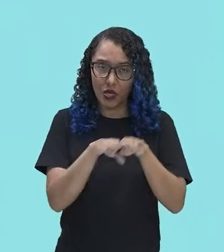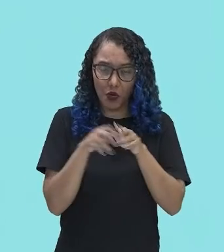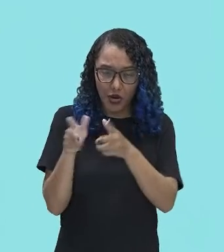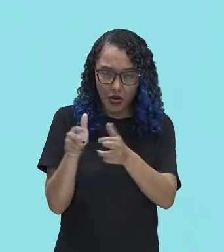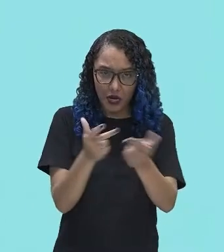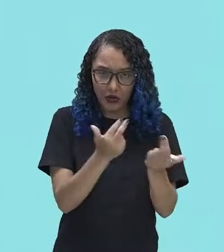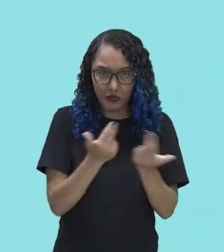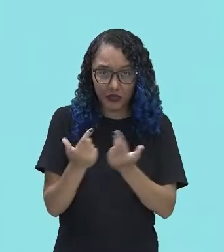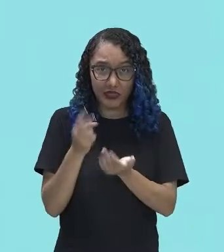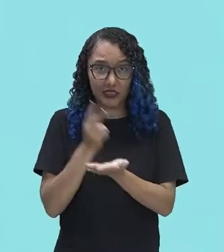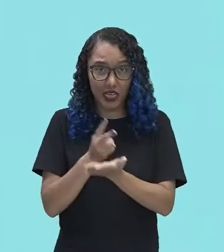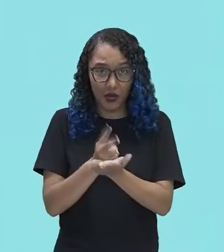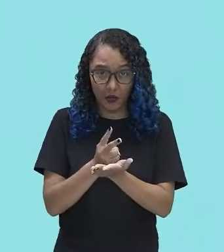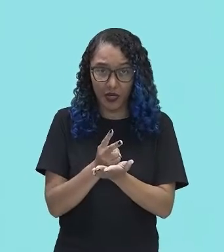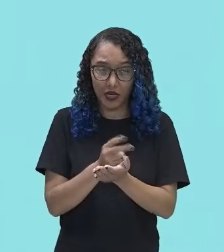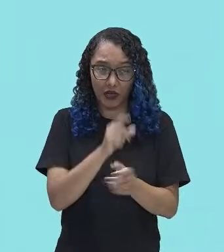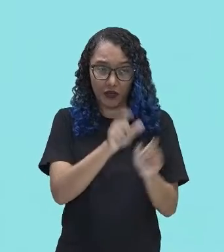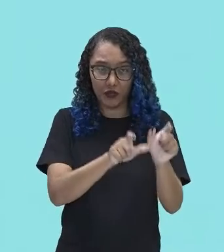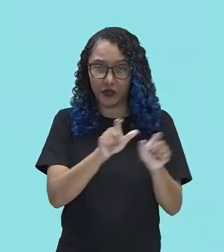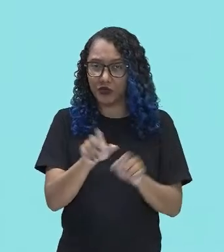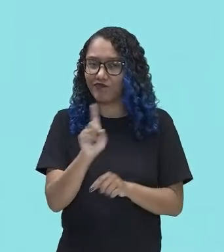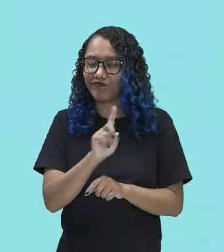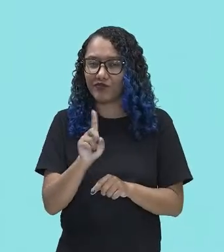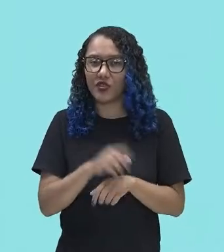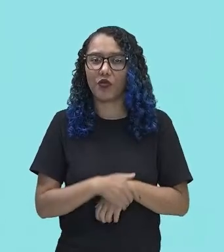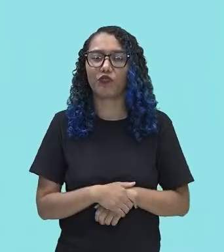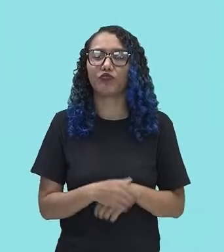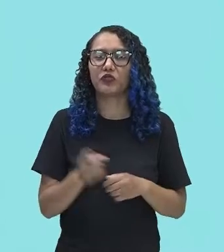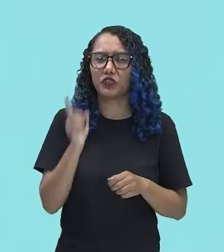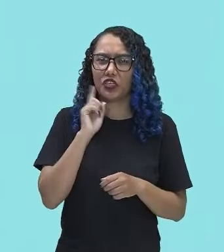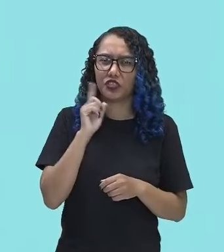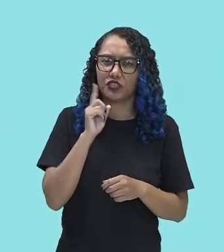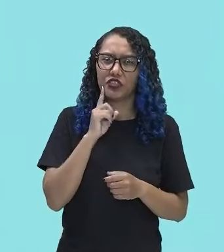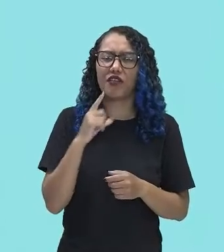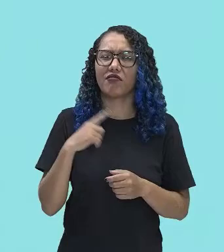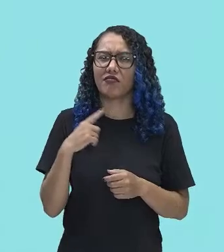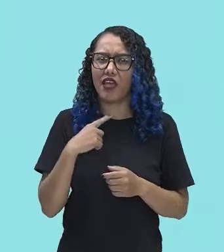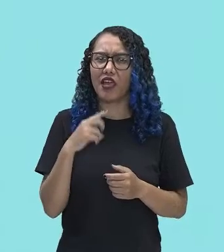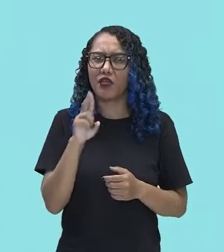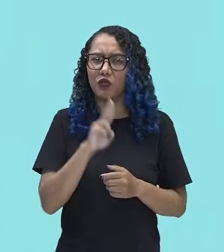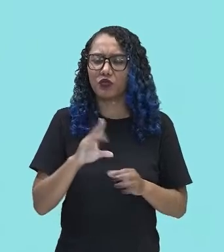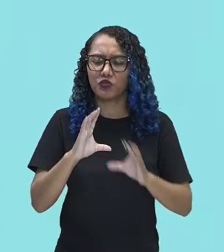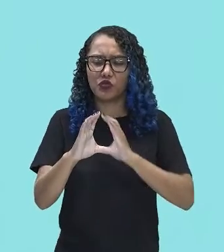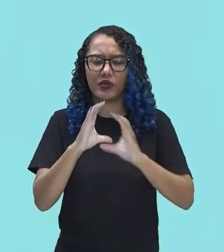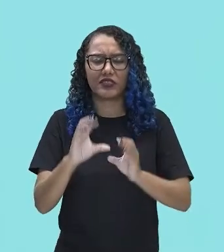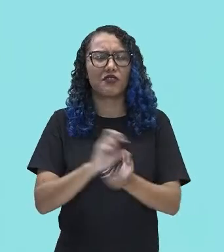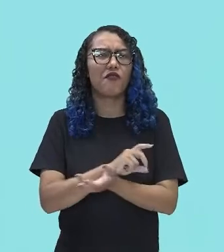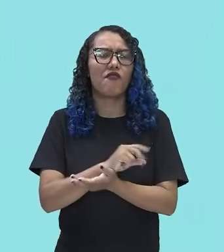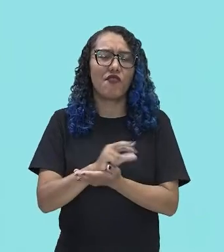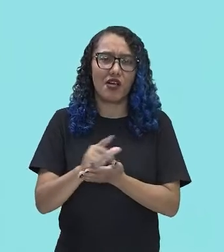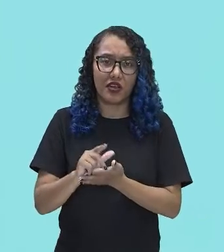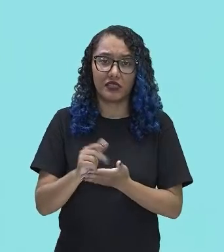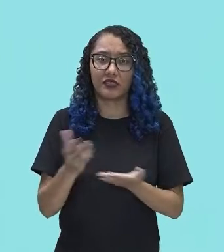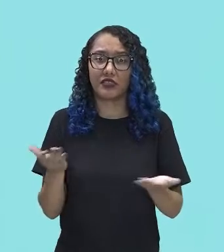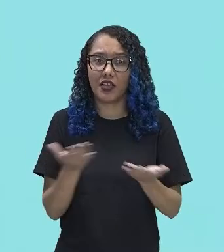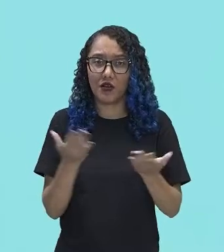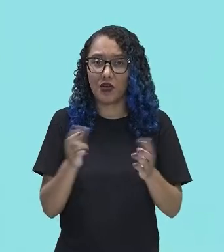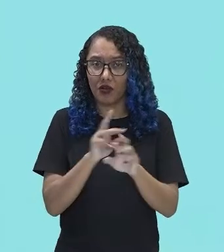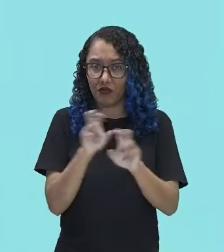certeza disso. Durante o dia, a gente se comunica de várias formas, certo? E aí nós vamos falar sobre